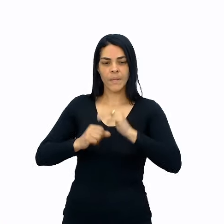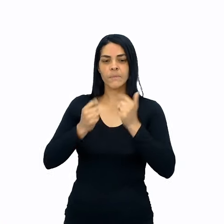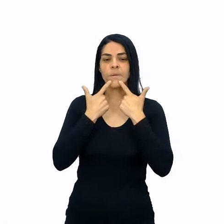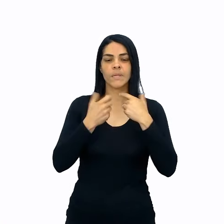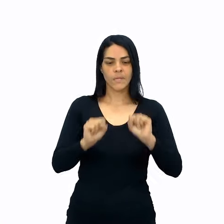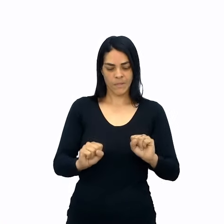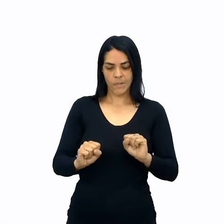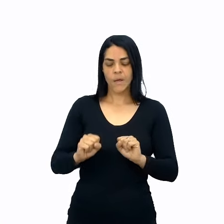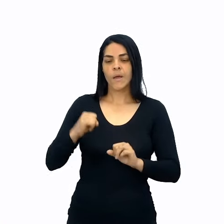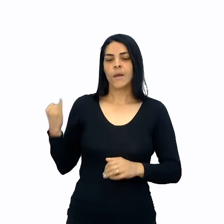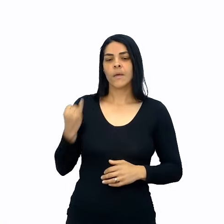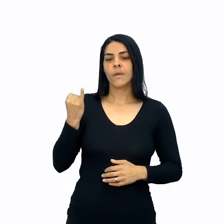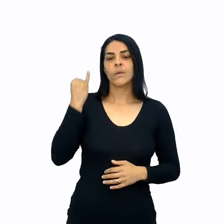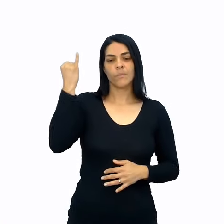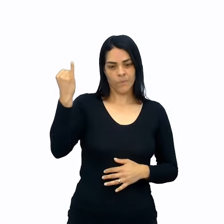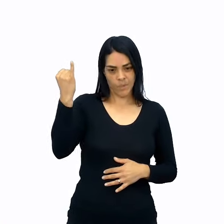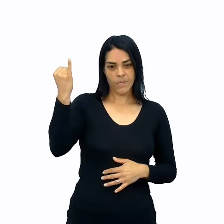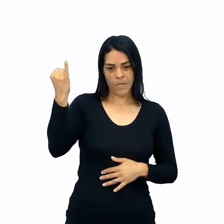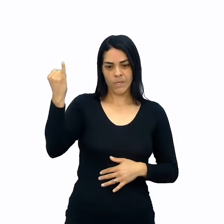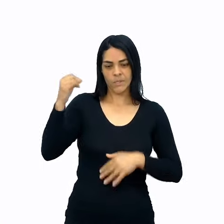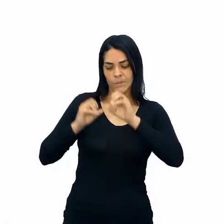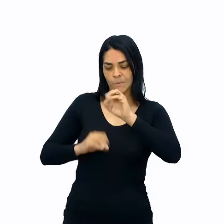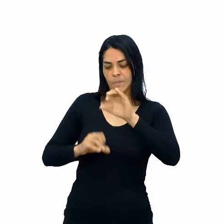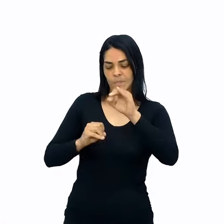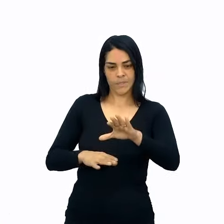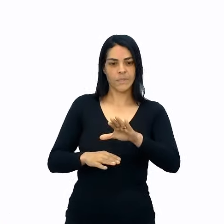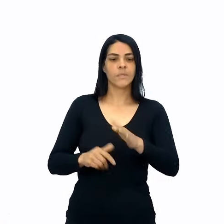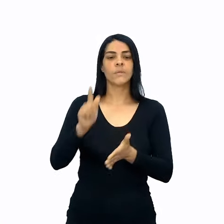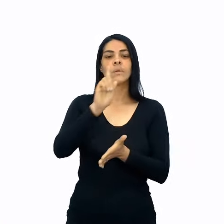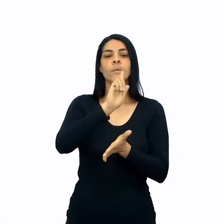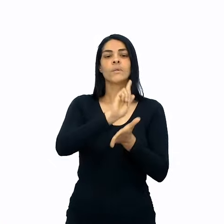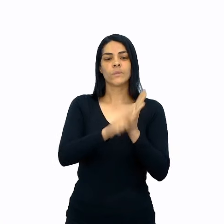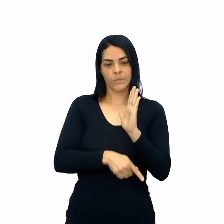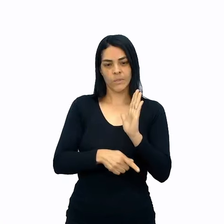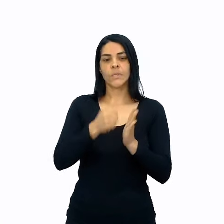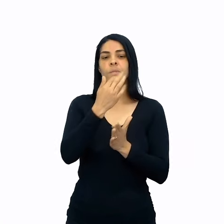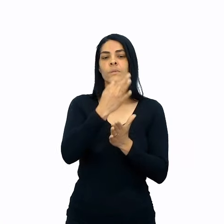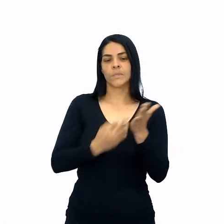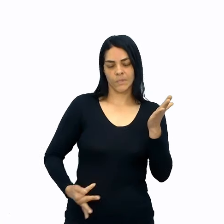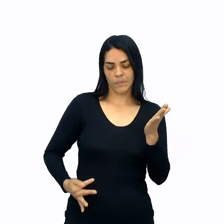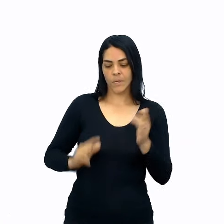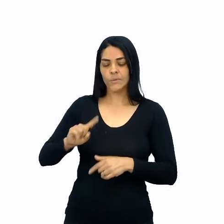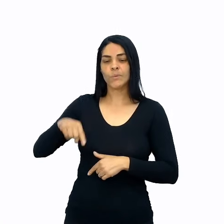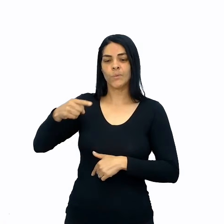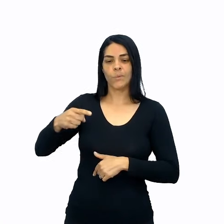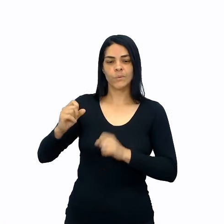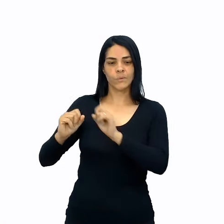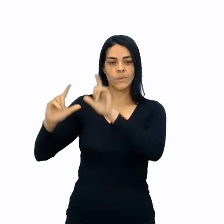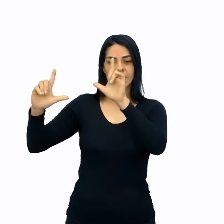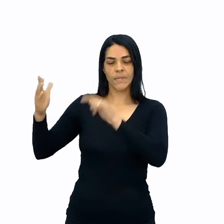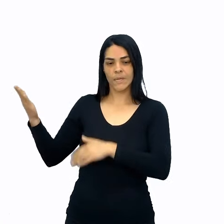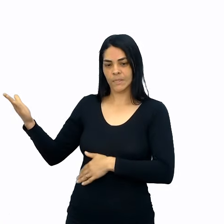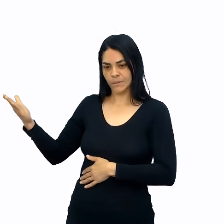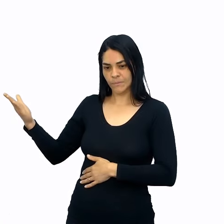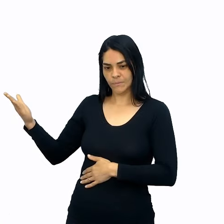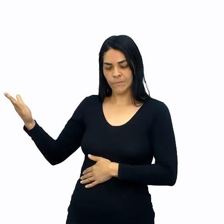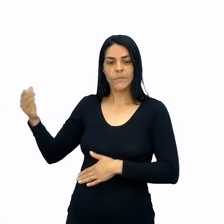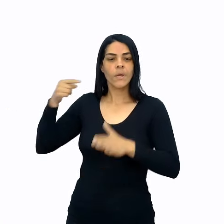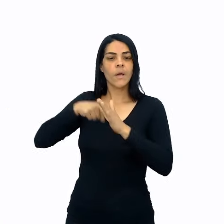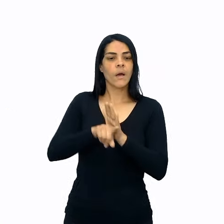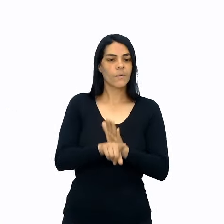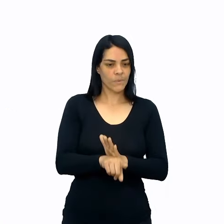são fundamentais para o ensino de gêneros textuais. Vamos agora, no próximo slide, aprofundar